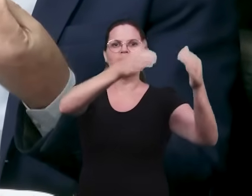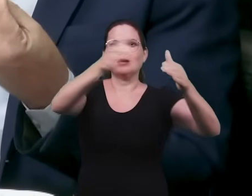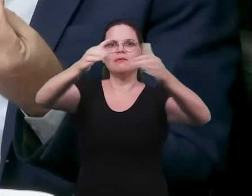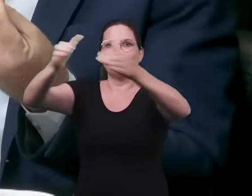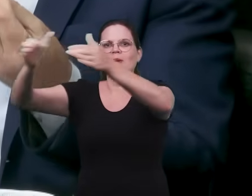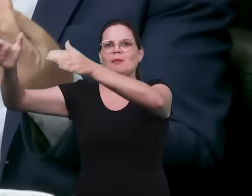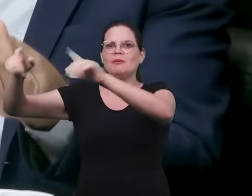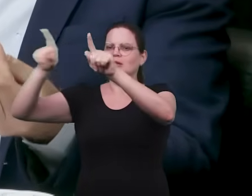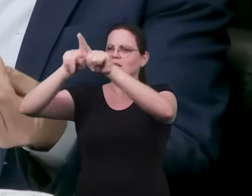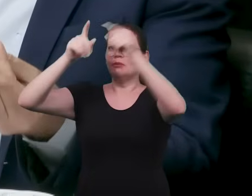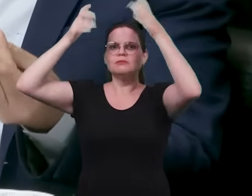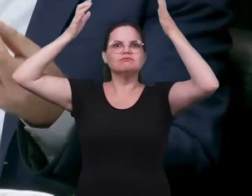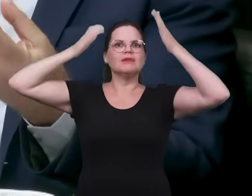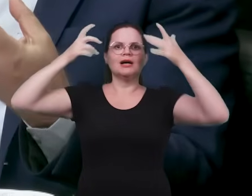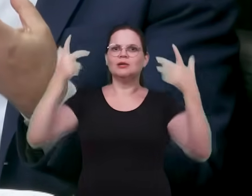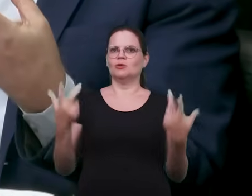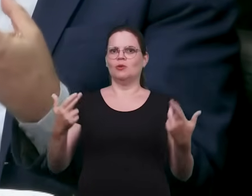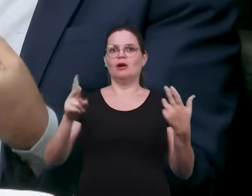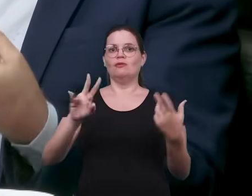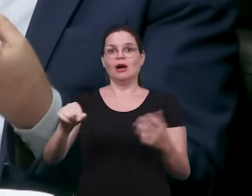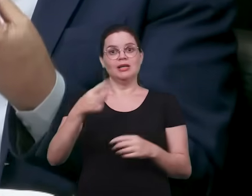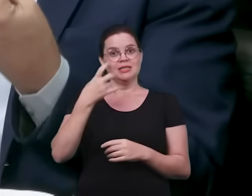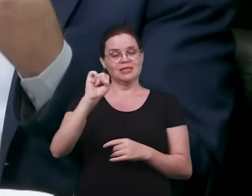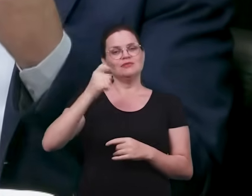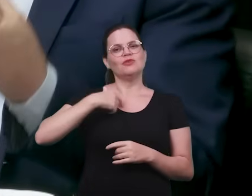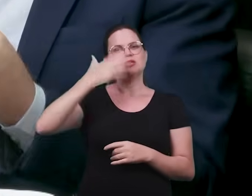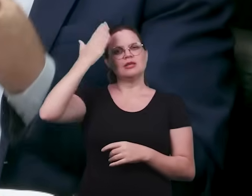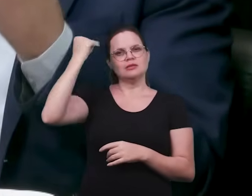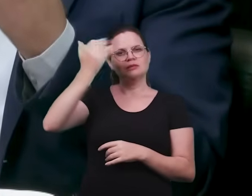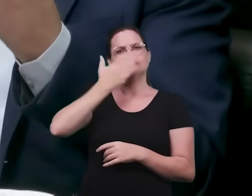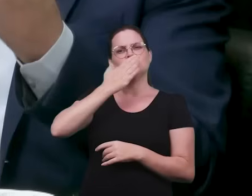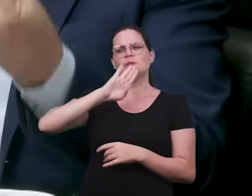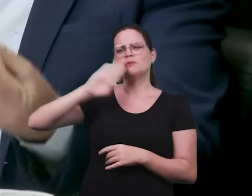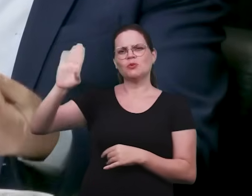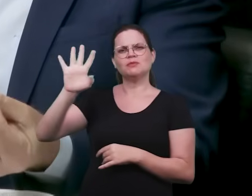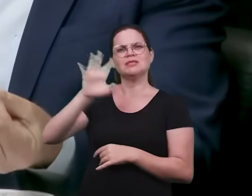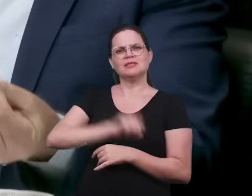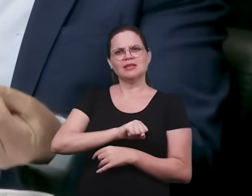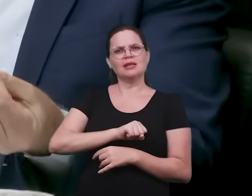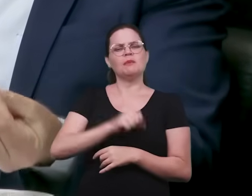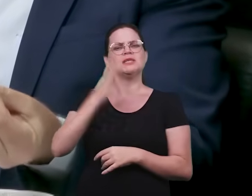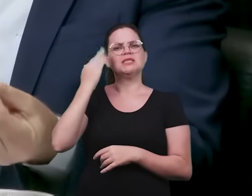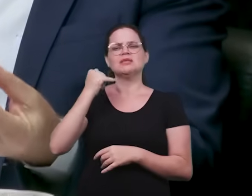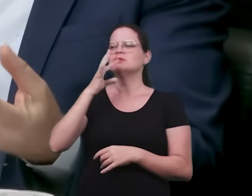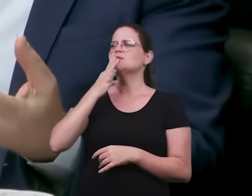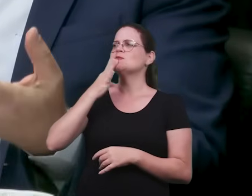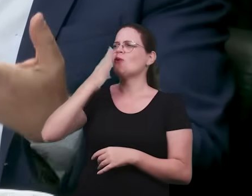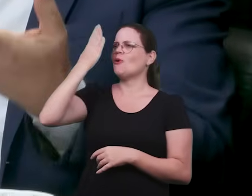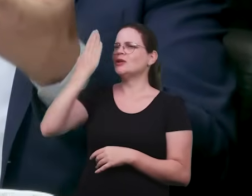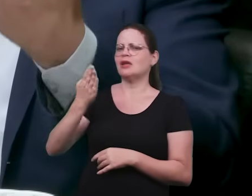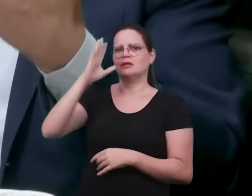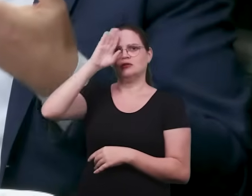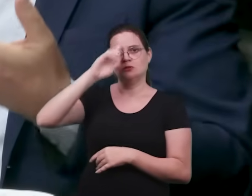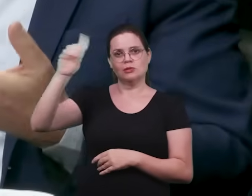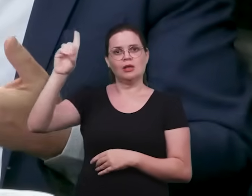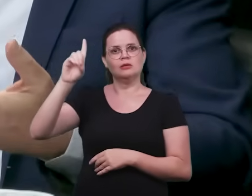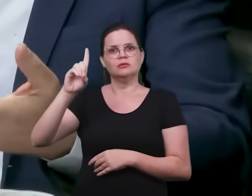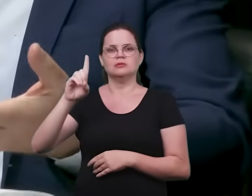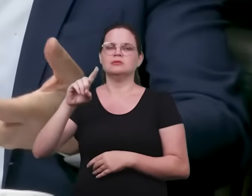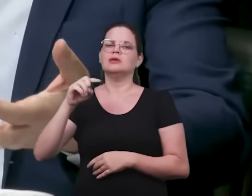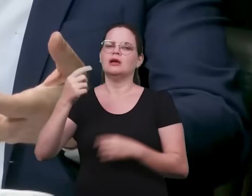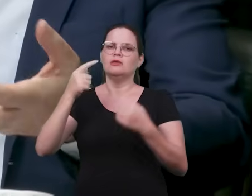quando você ama essa promessa, quando você ama quem te fez essa promessa, é